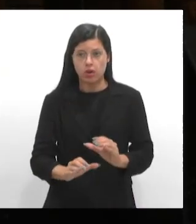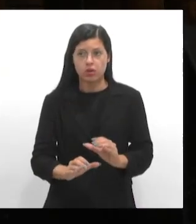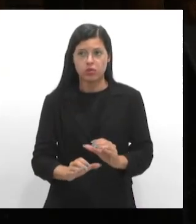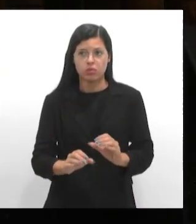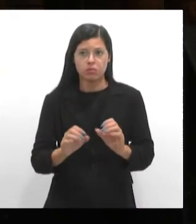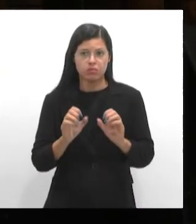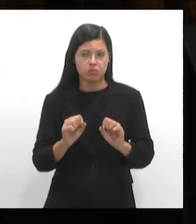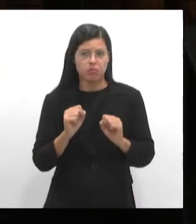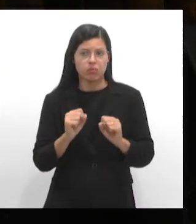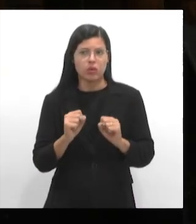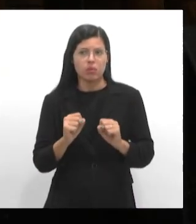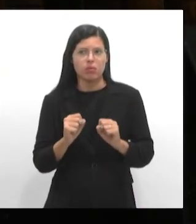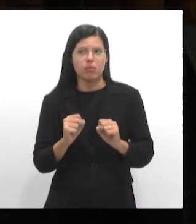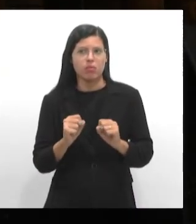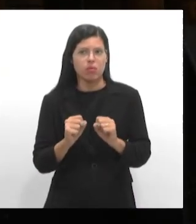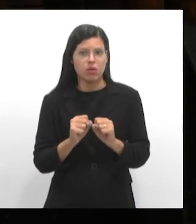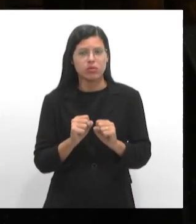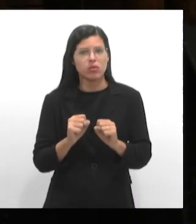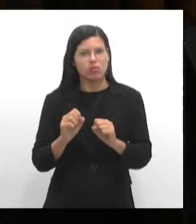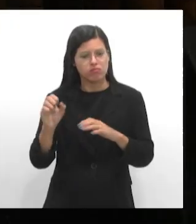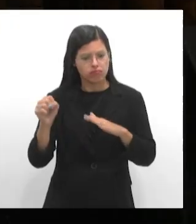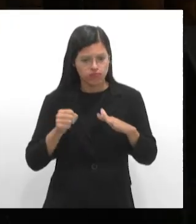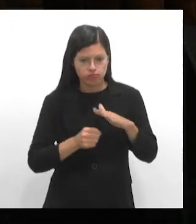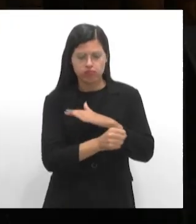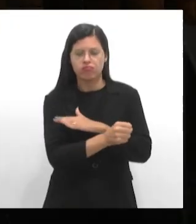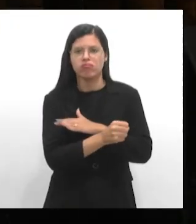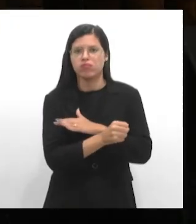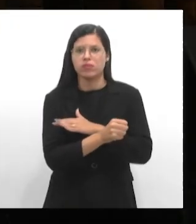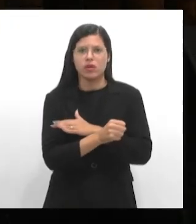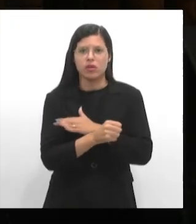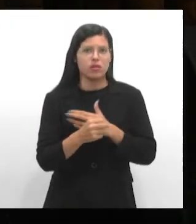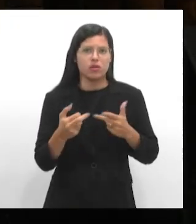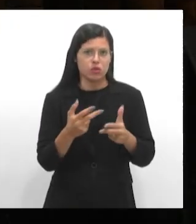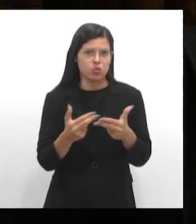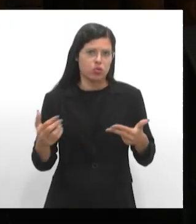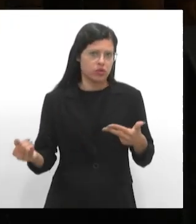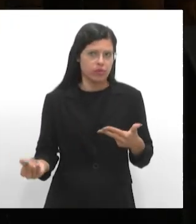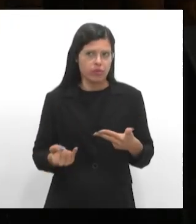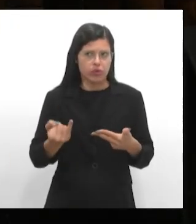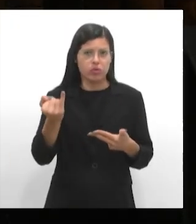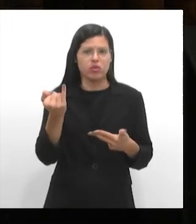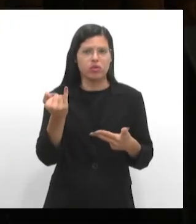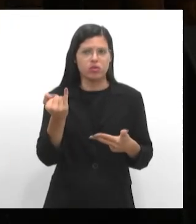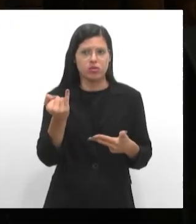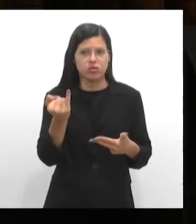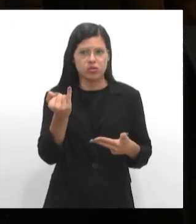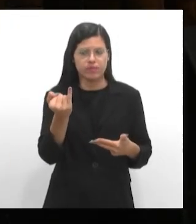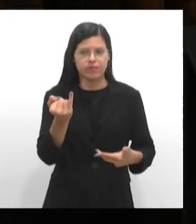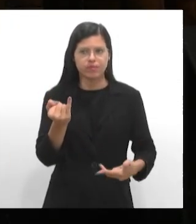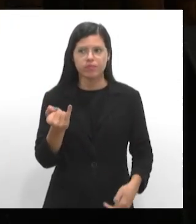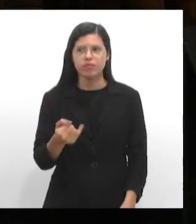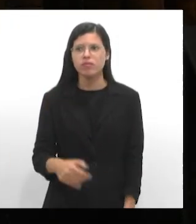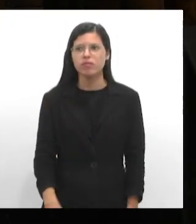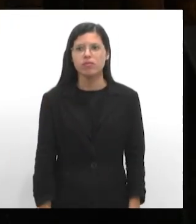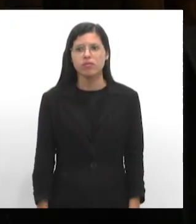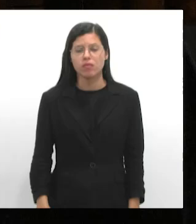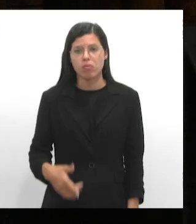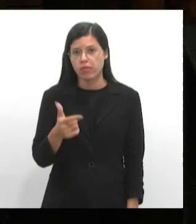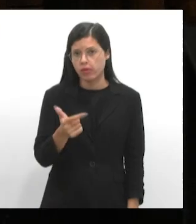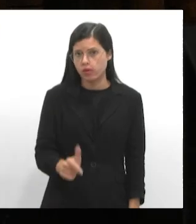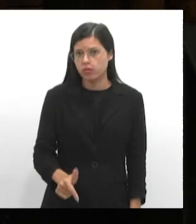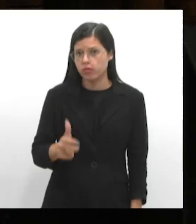possam, de fato, ser alocados naquilo que é fundamental. Volto a dizer,